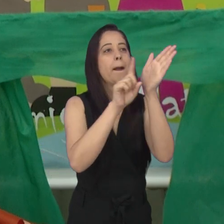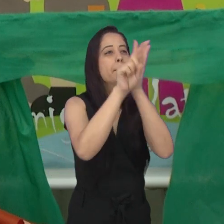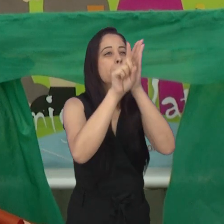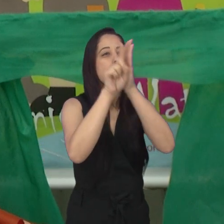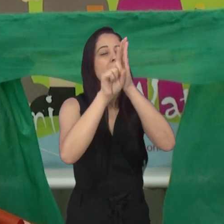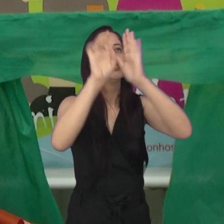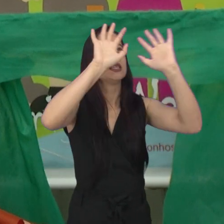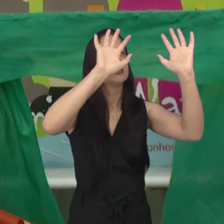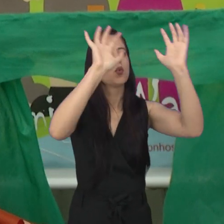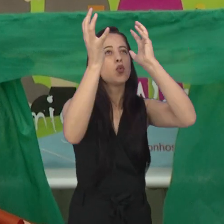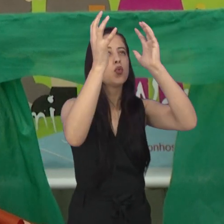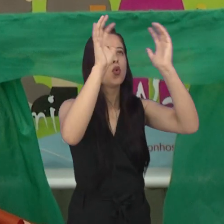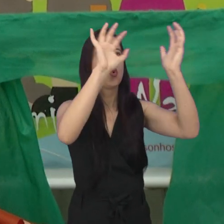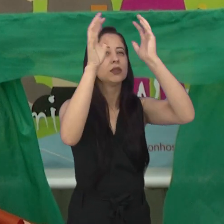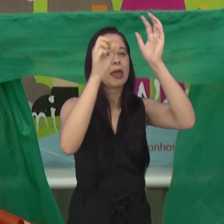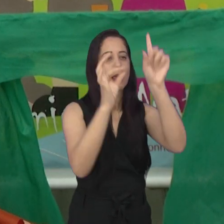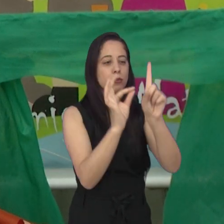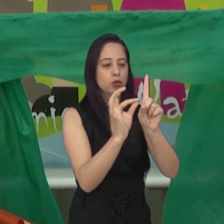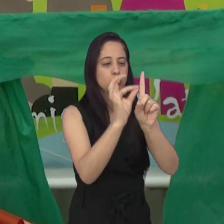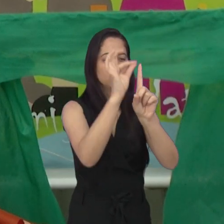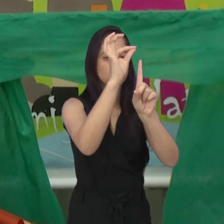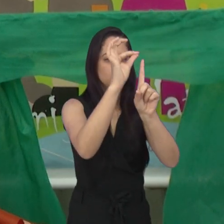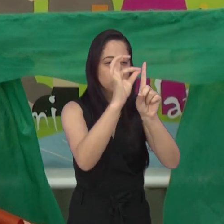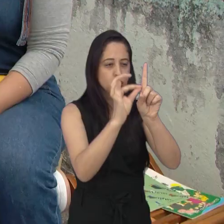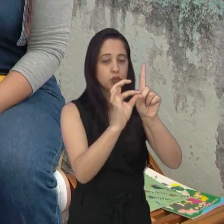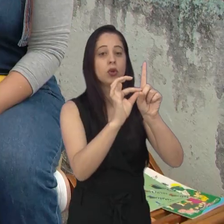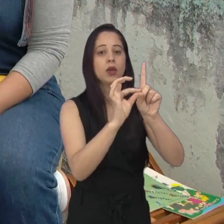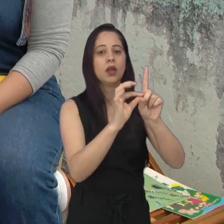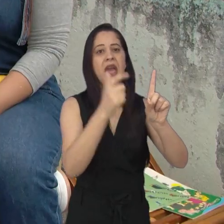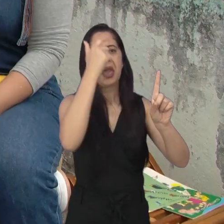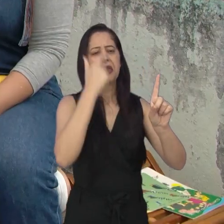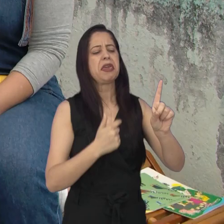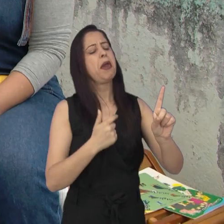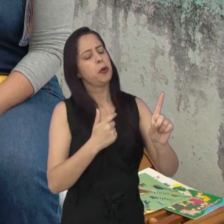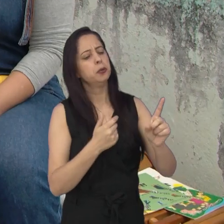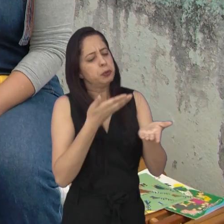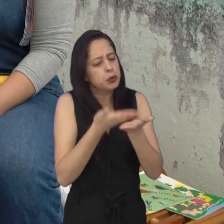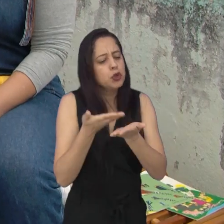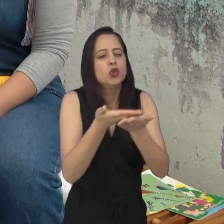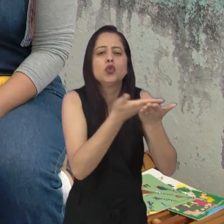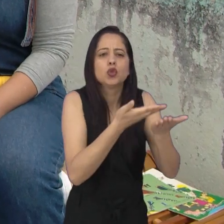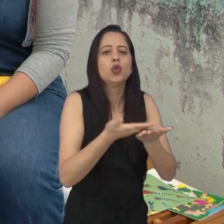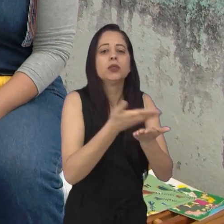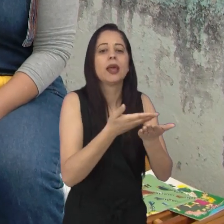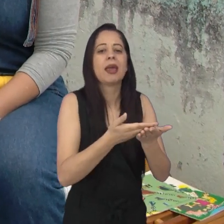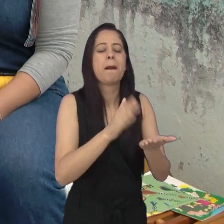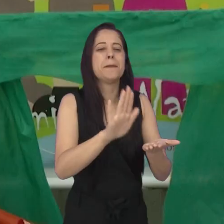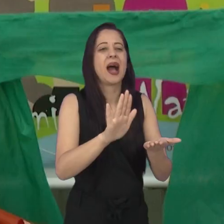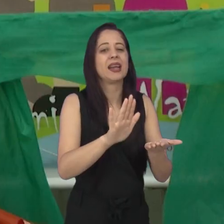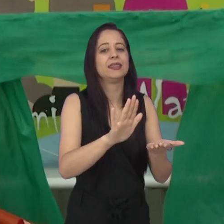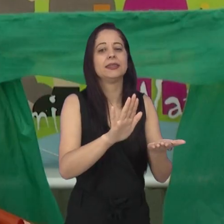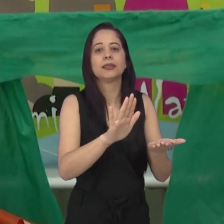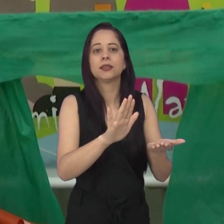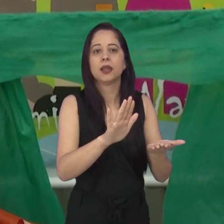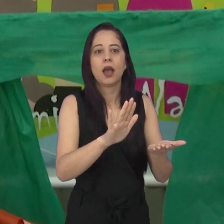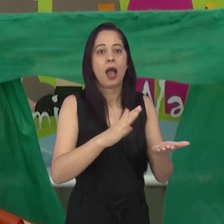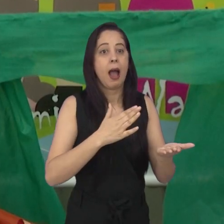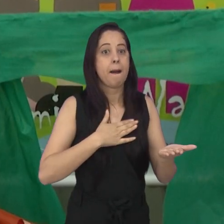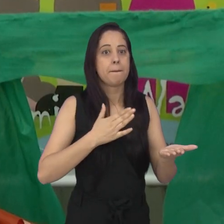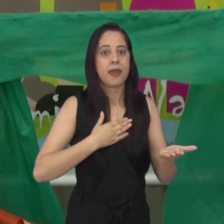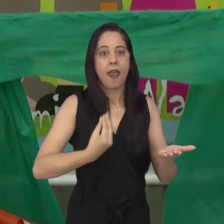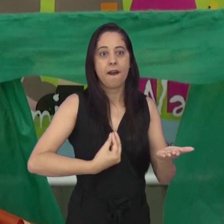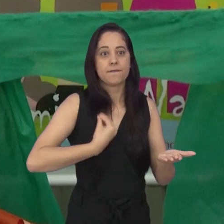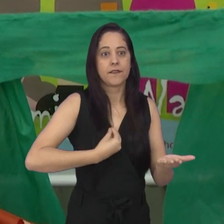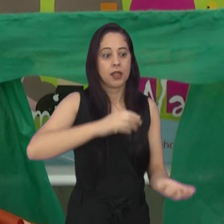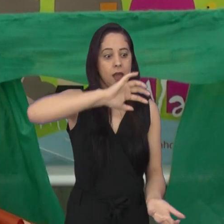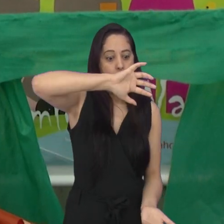ficava estudando, vendo como analisar o tempo, aquela coisa, e eu estava ali caminhando. Mas de repente sim mexeu